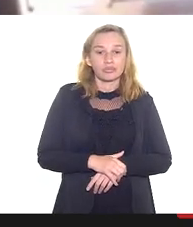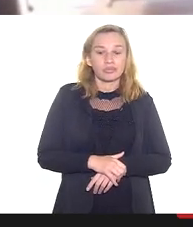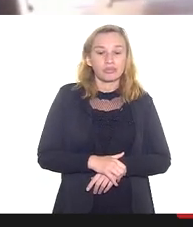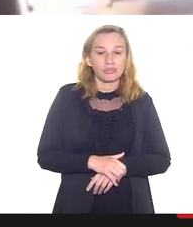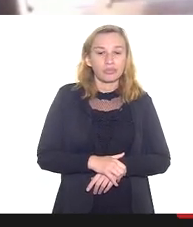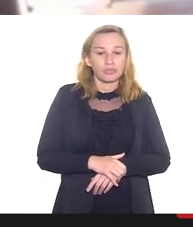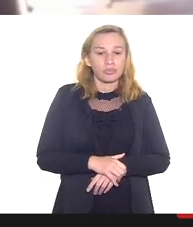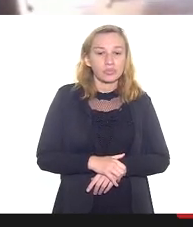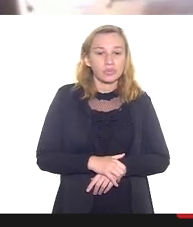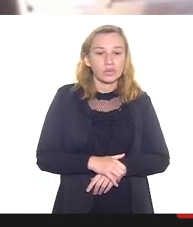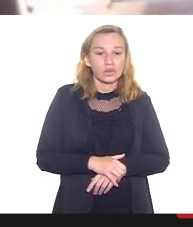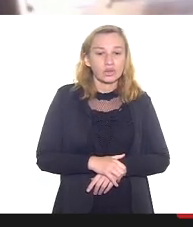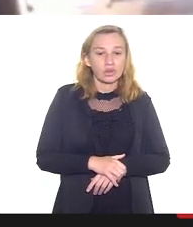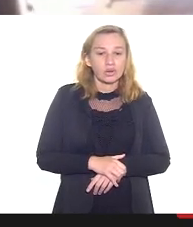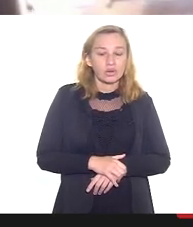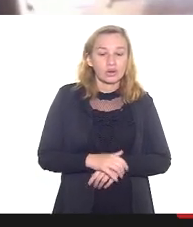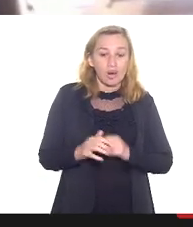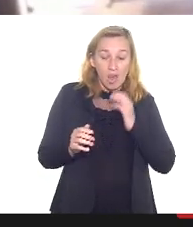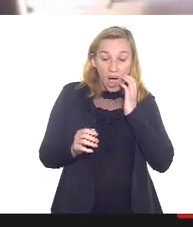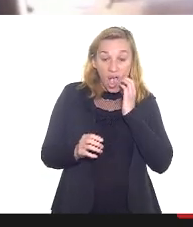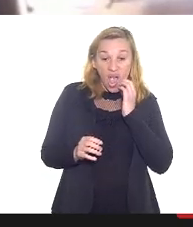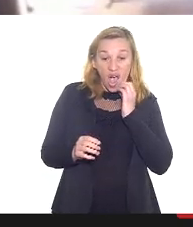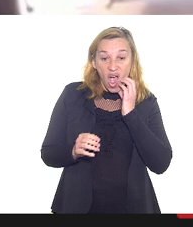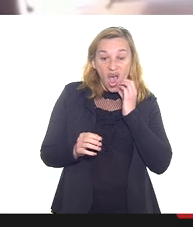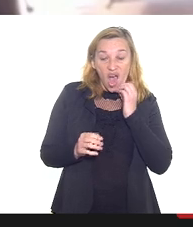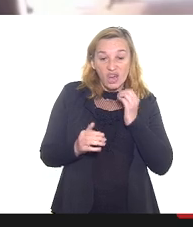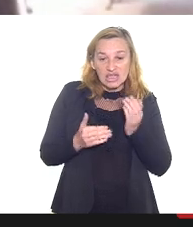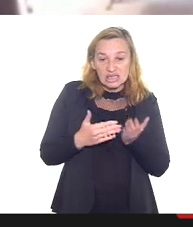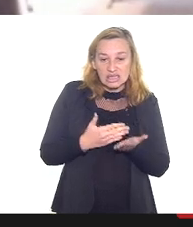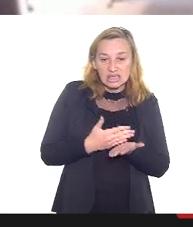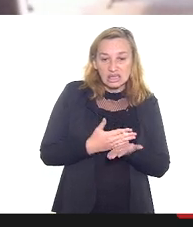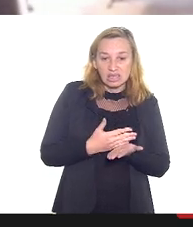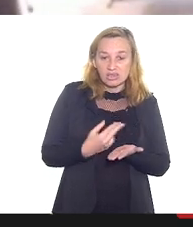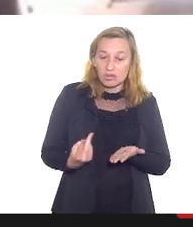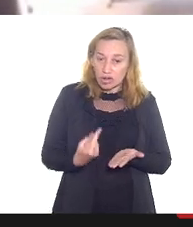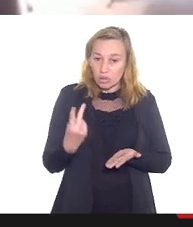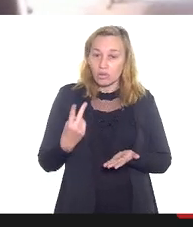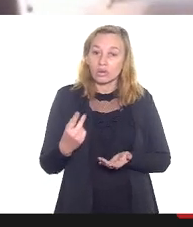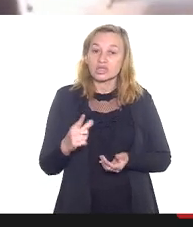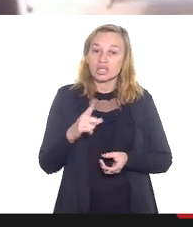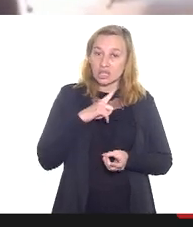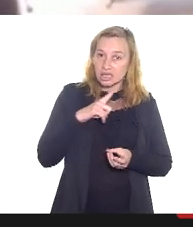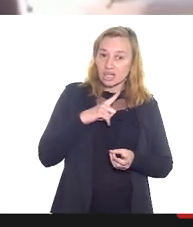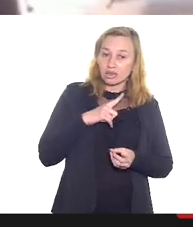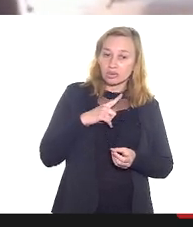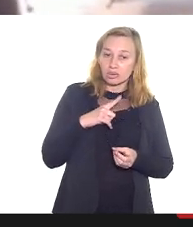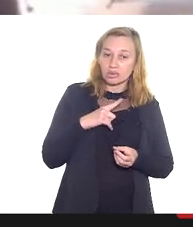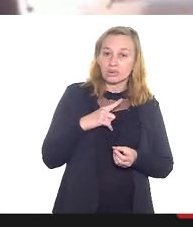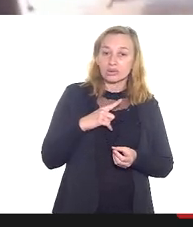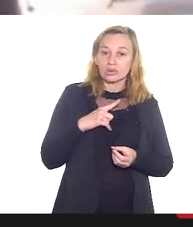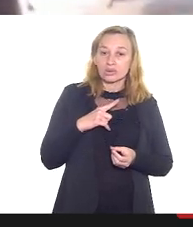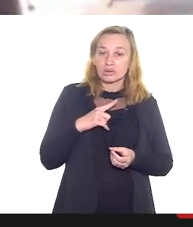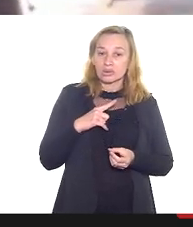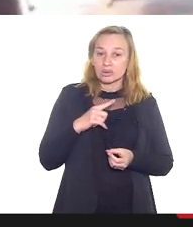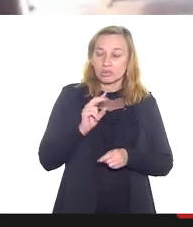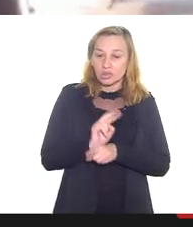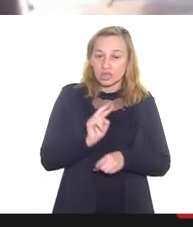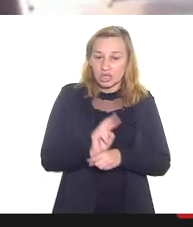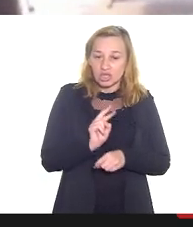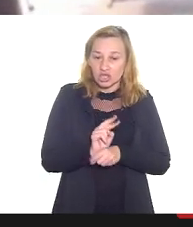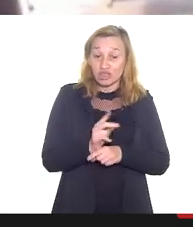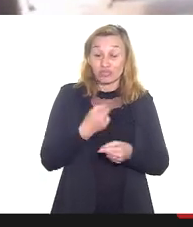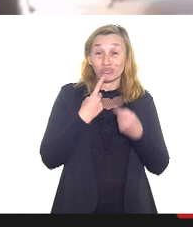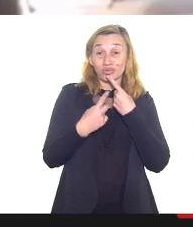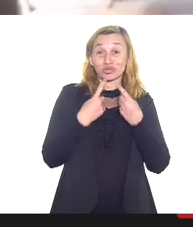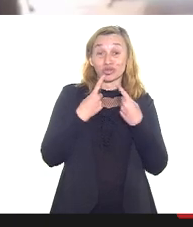Uma apropriação de princípios que a gente tem defendido ao longo dos anos para construir um discurso